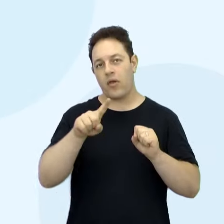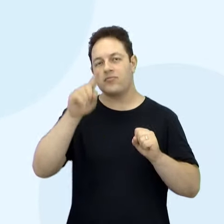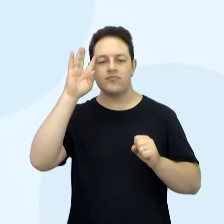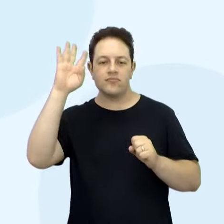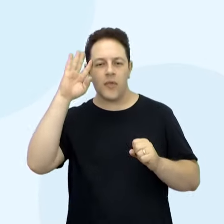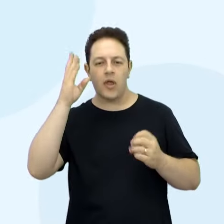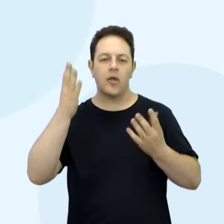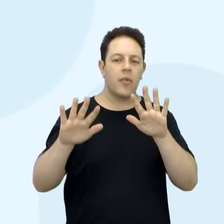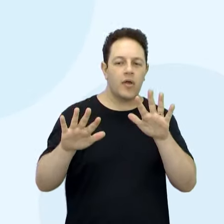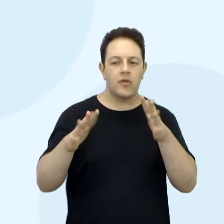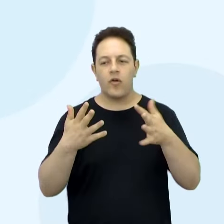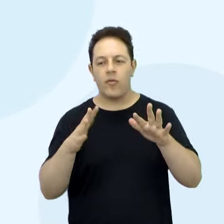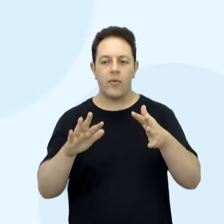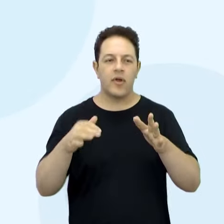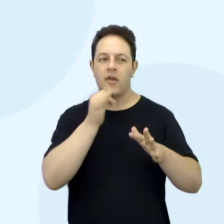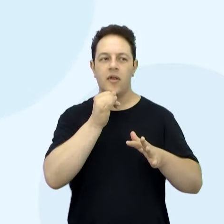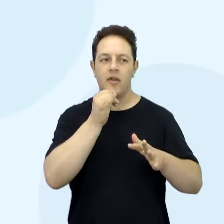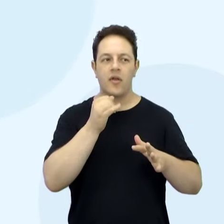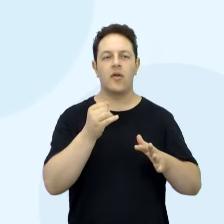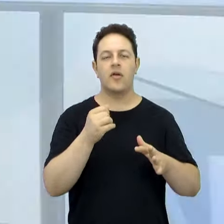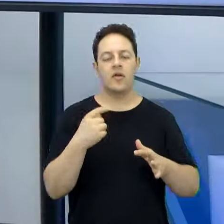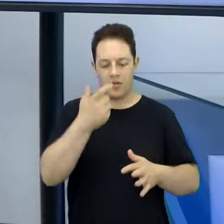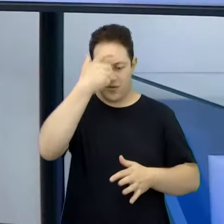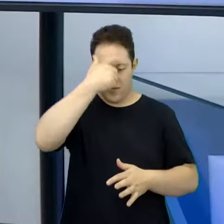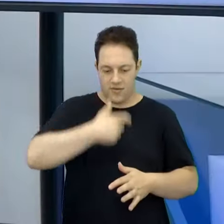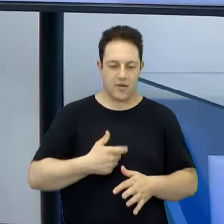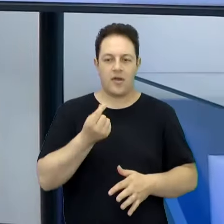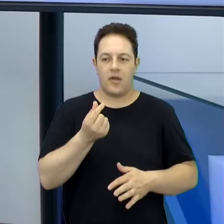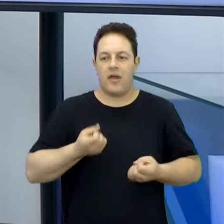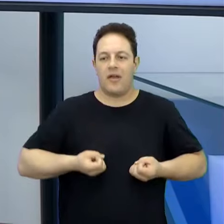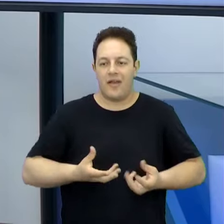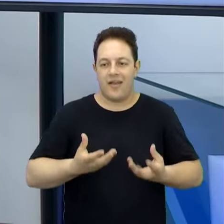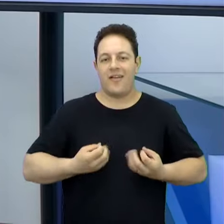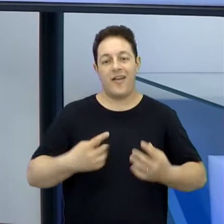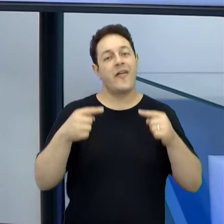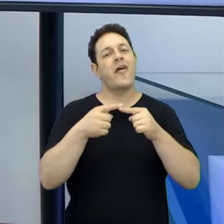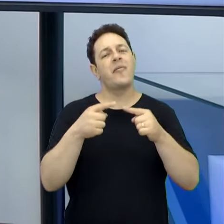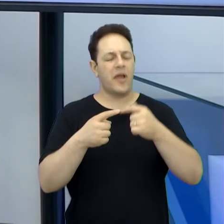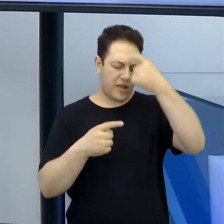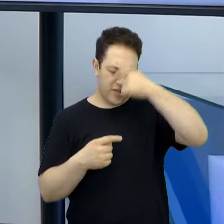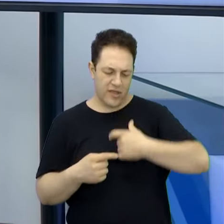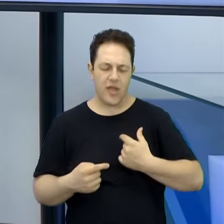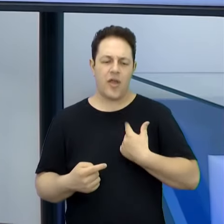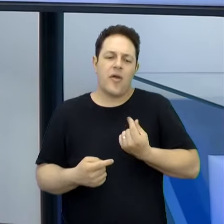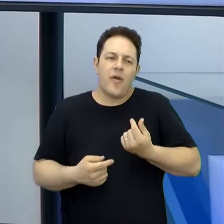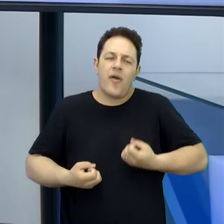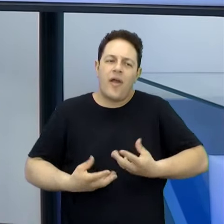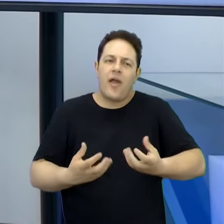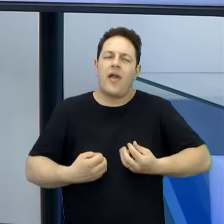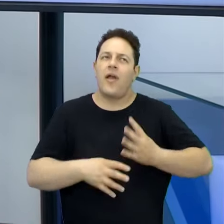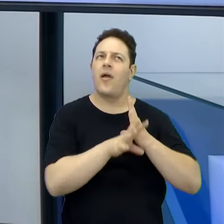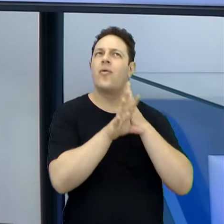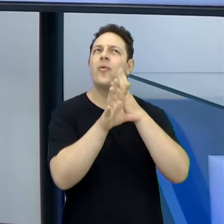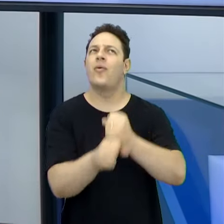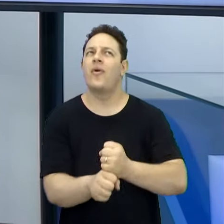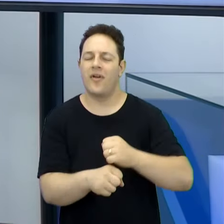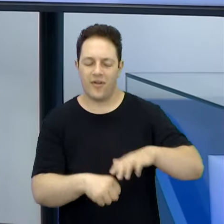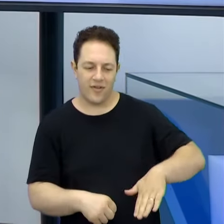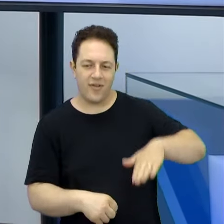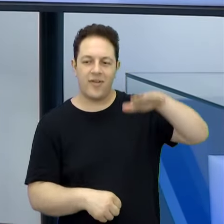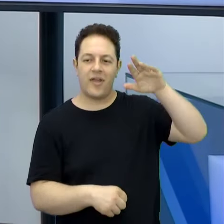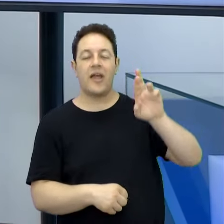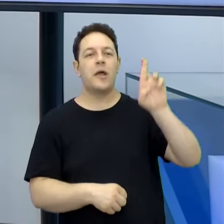de quanto que a gente custa. Que essa é a pergunta da aula. Quanto a gente custa? Quanto a gente custou aí para os